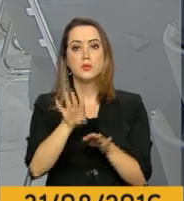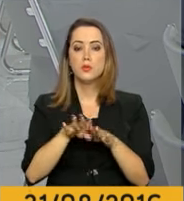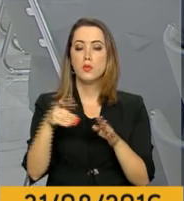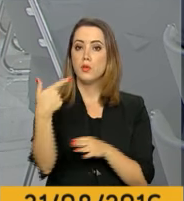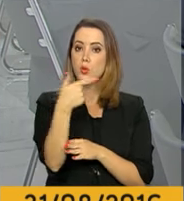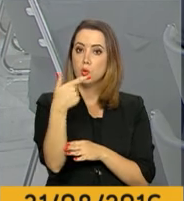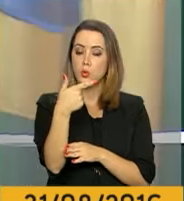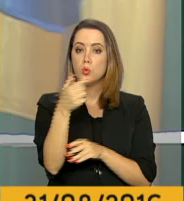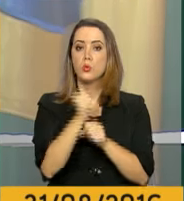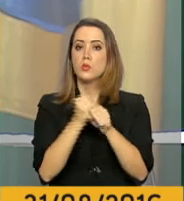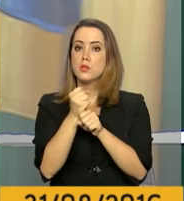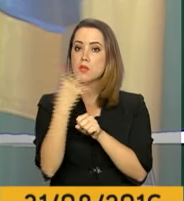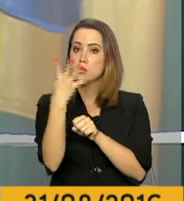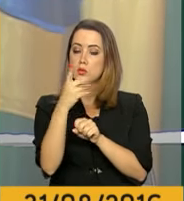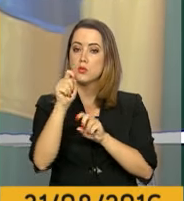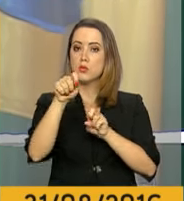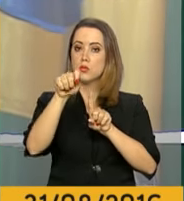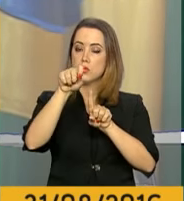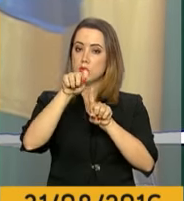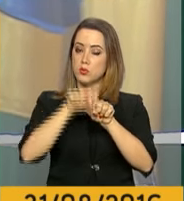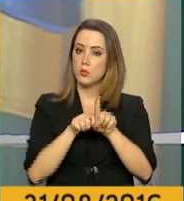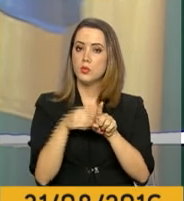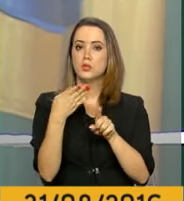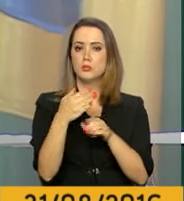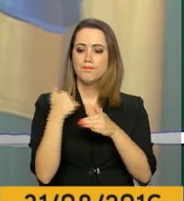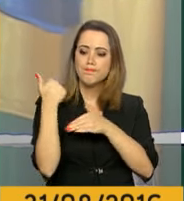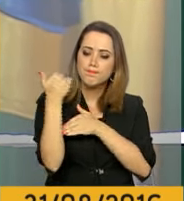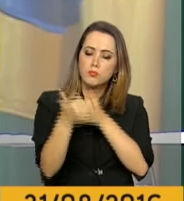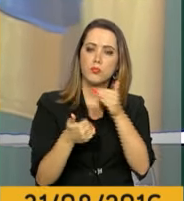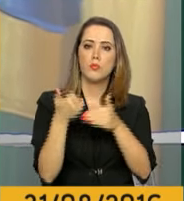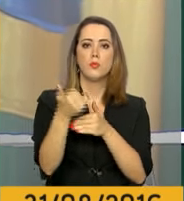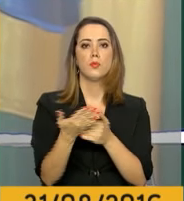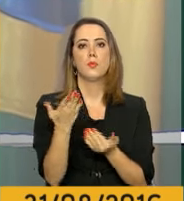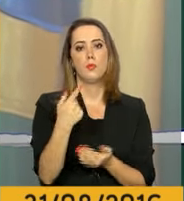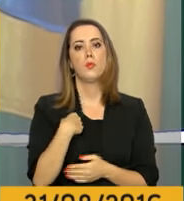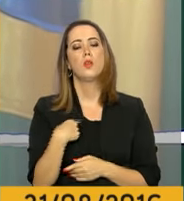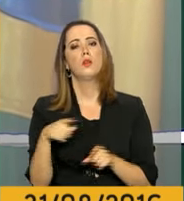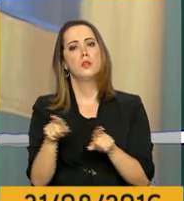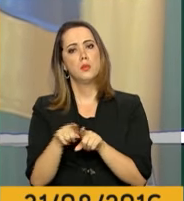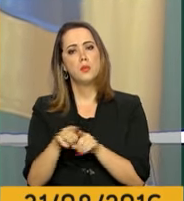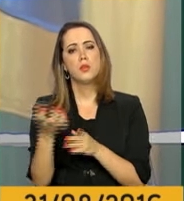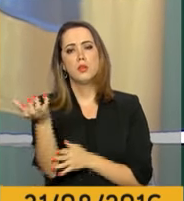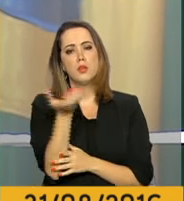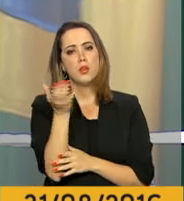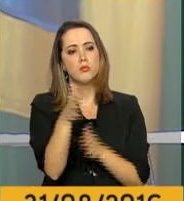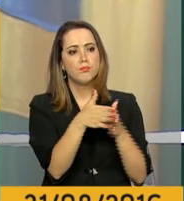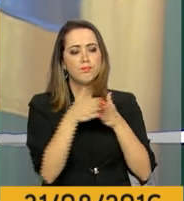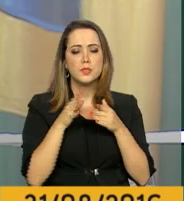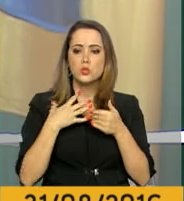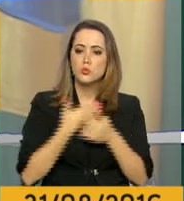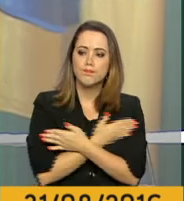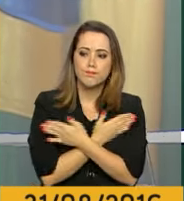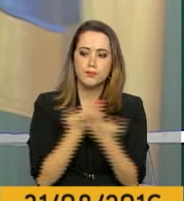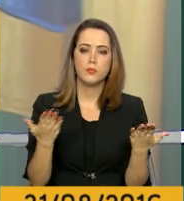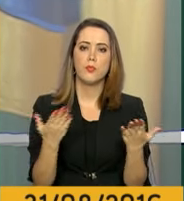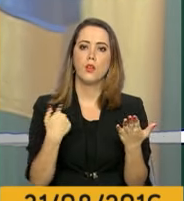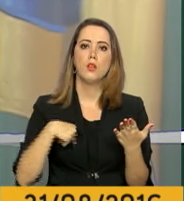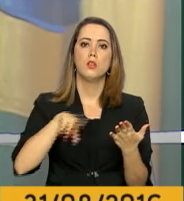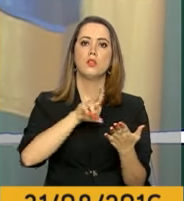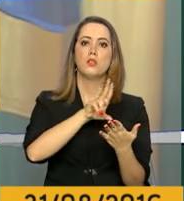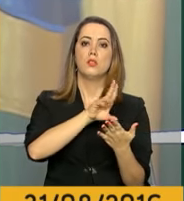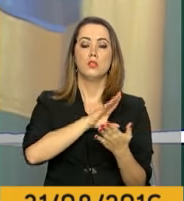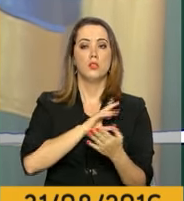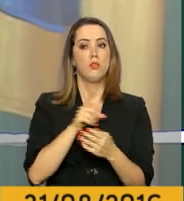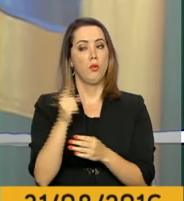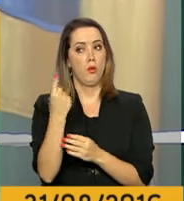de 2 anos e 4 meses pela frente. Por outro lado, eu também quero pedir a todos que, nos